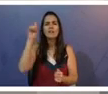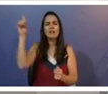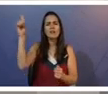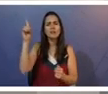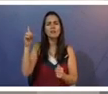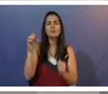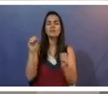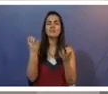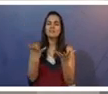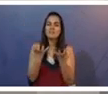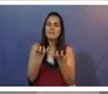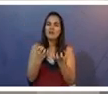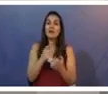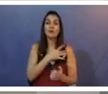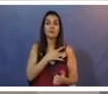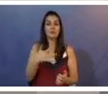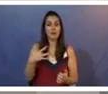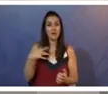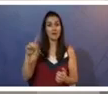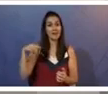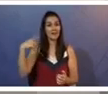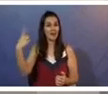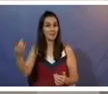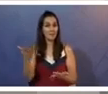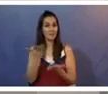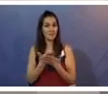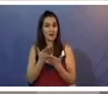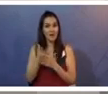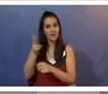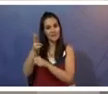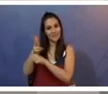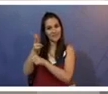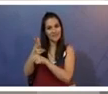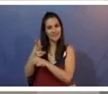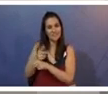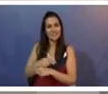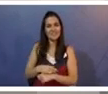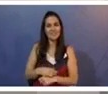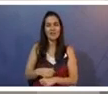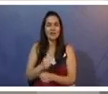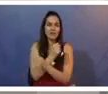muita saúde, na nossa próxima videoaula, ok? Um forte abraço.